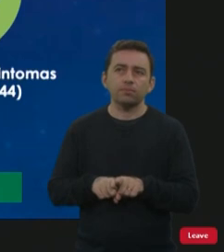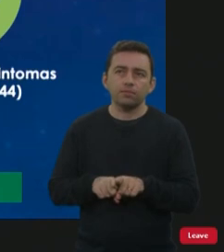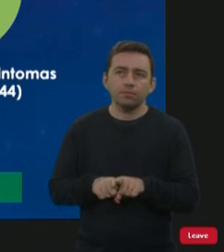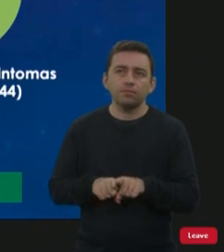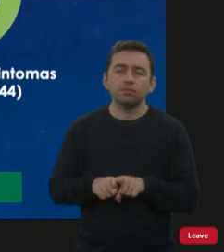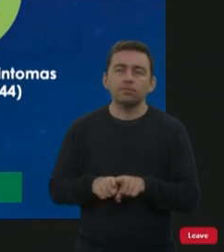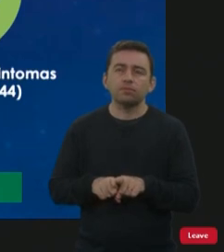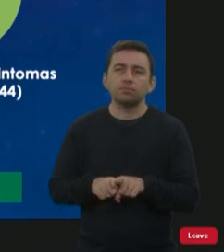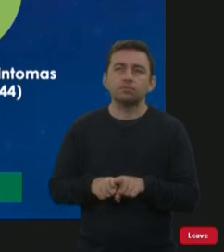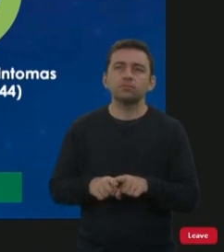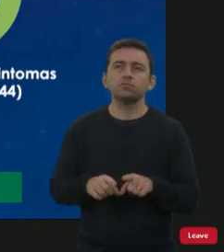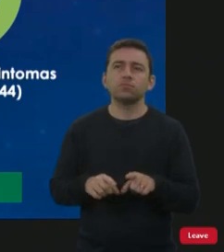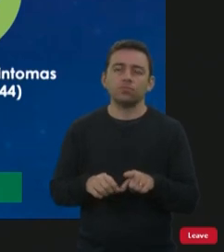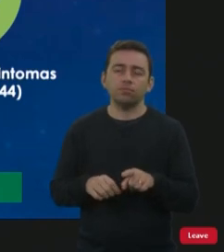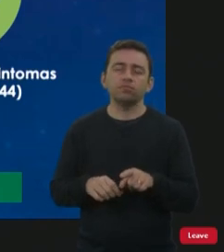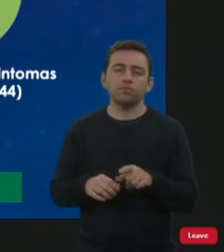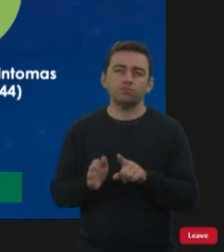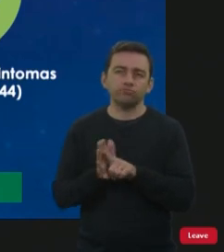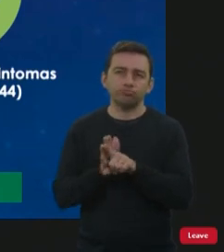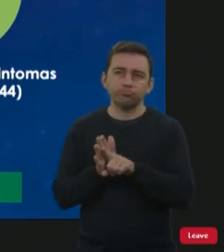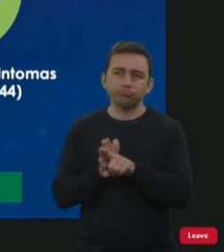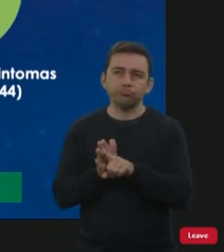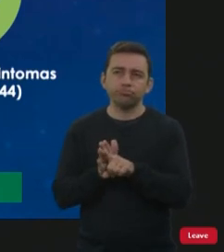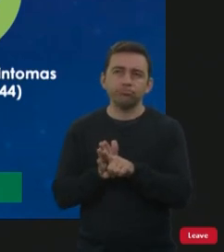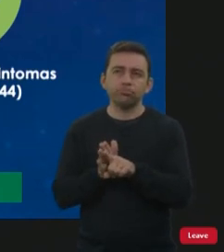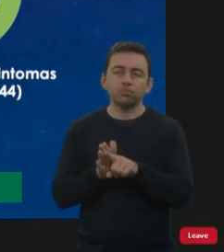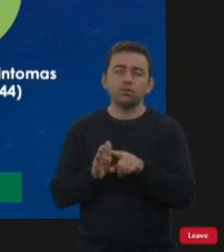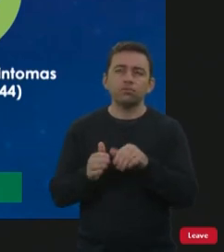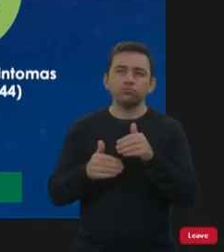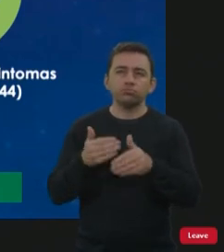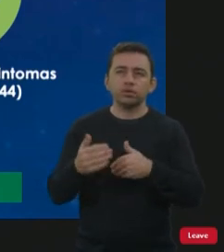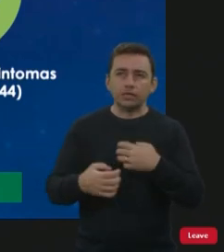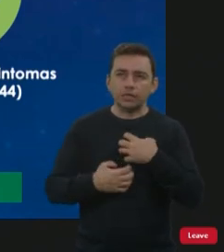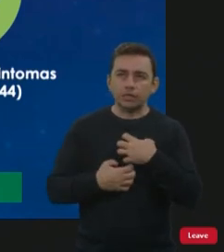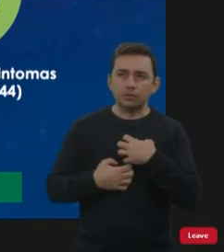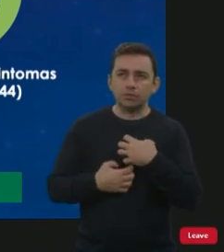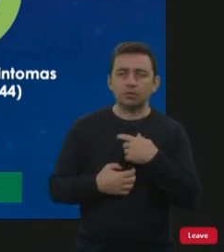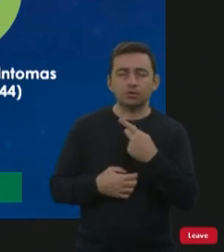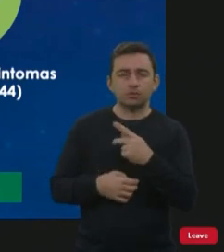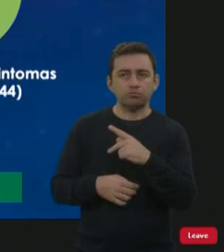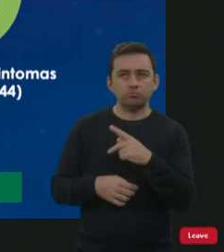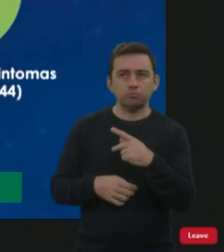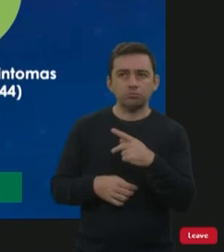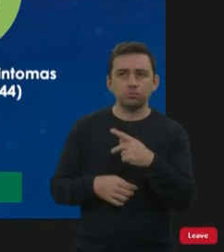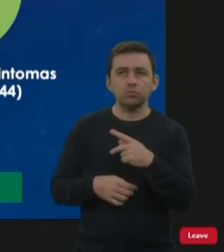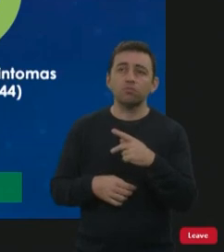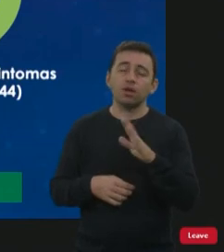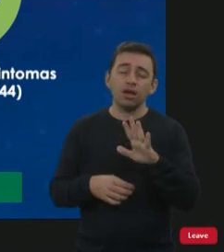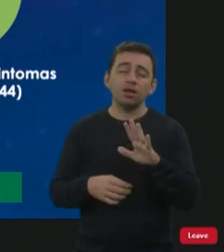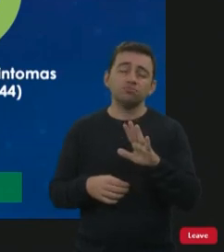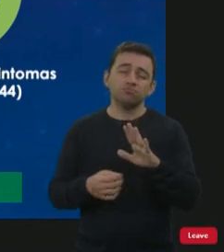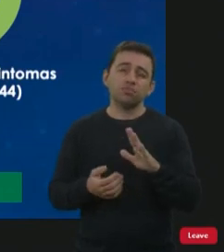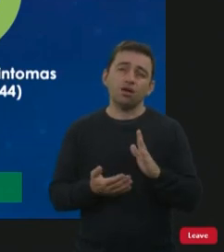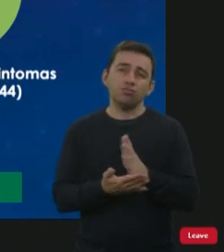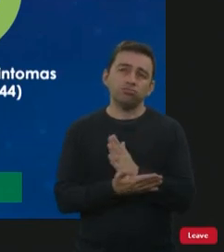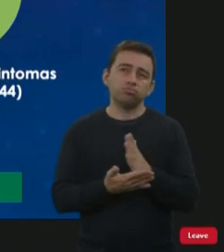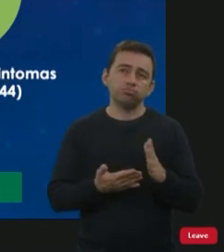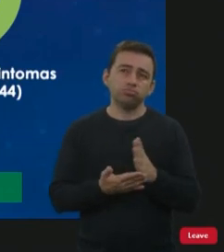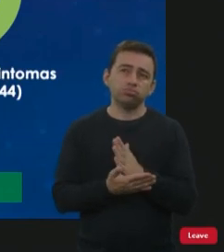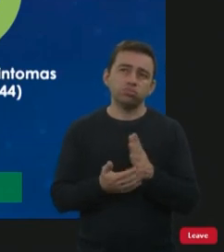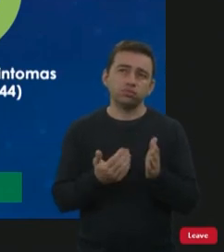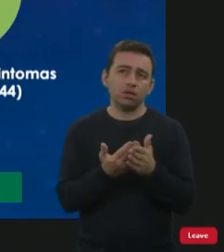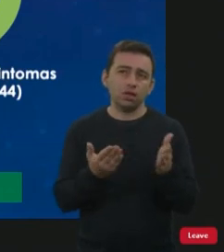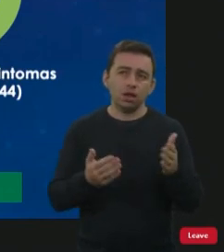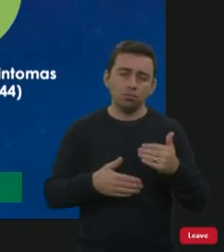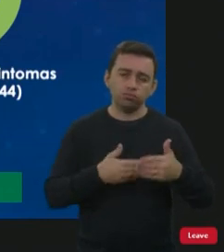diagnóstico vai acontecer, vai exibir sintoma clínico de toda maneira. Mas aquelas que não tem um curso